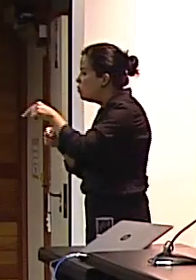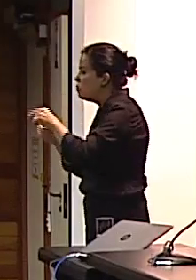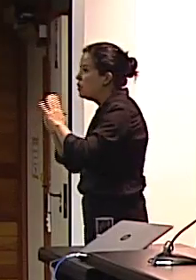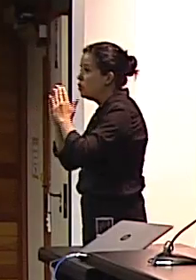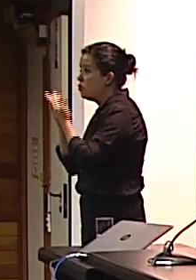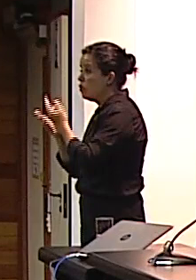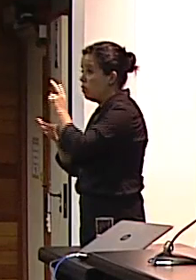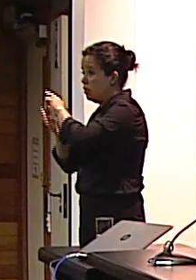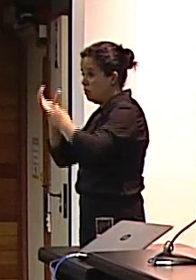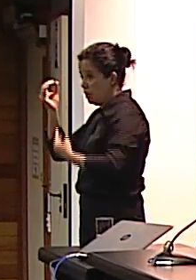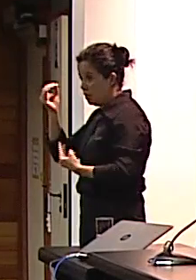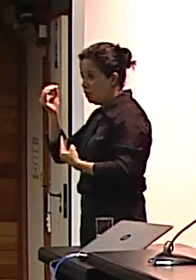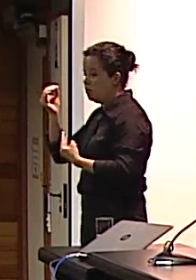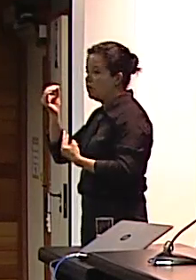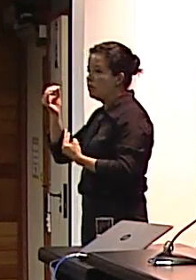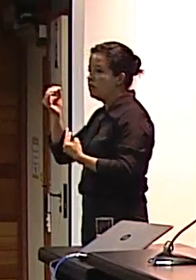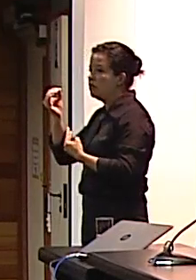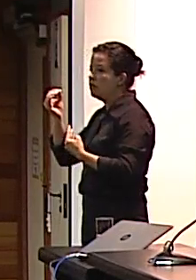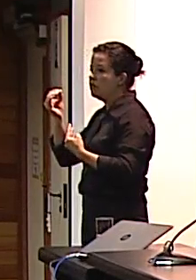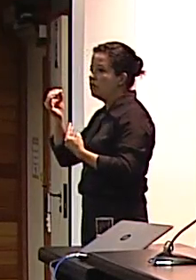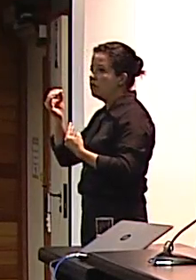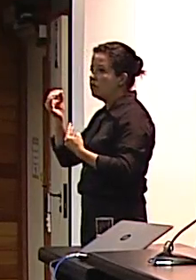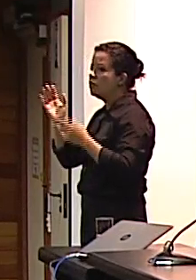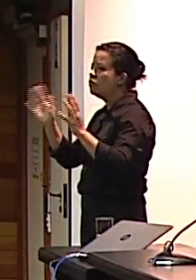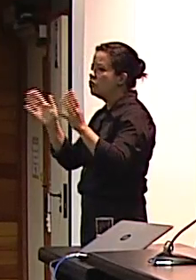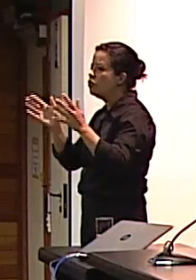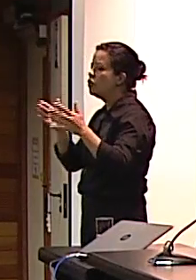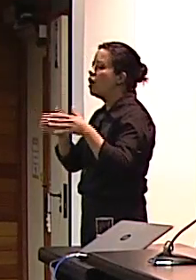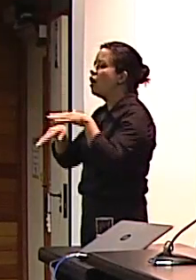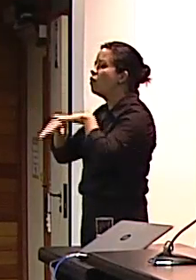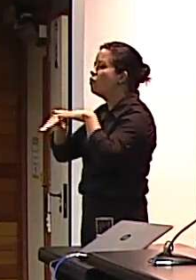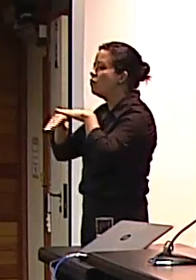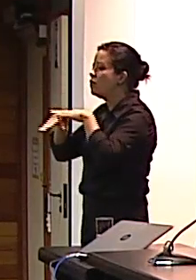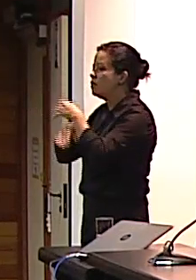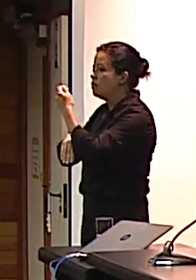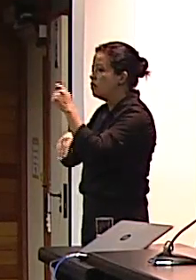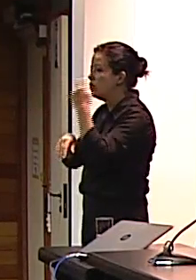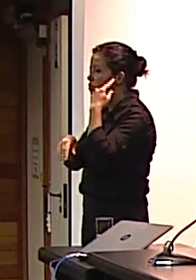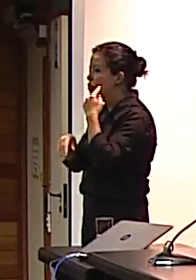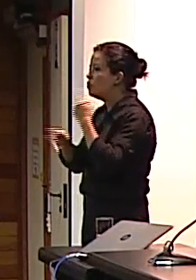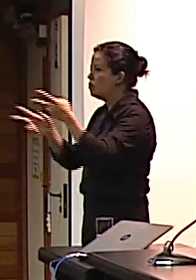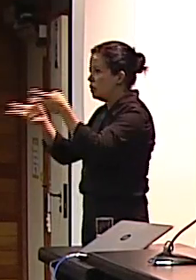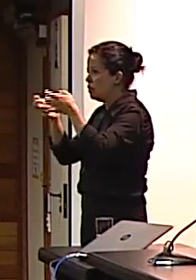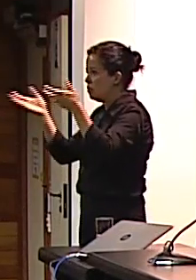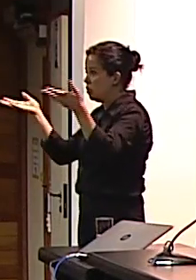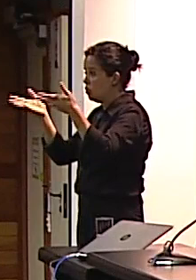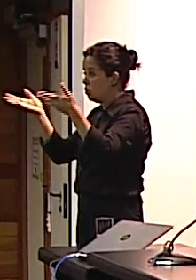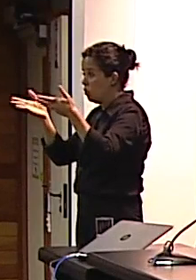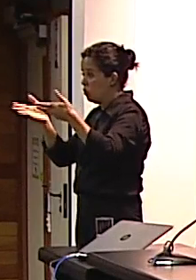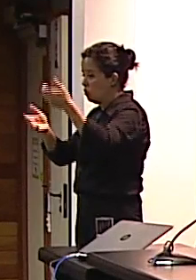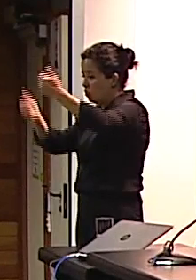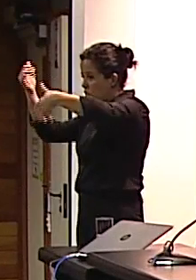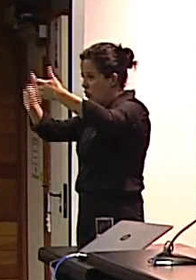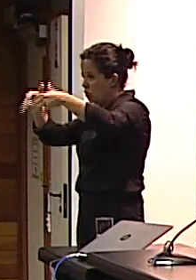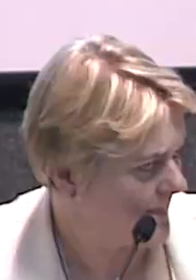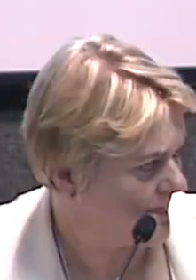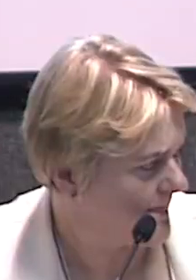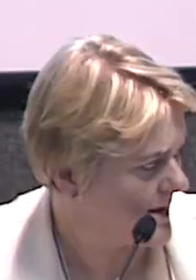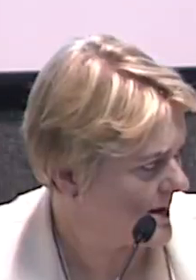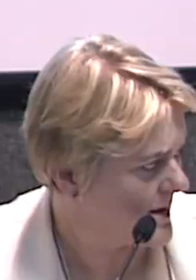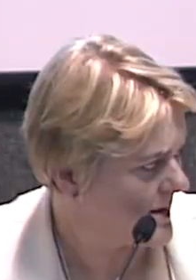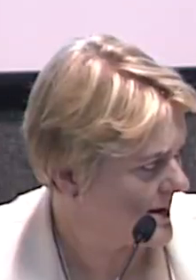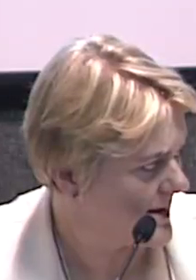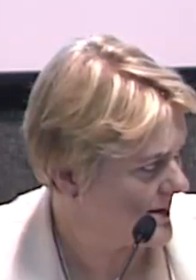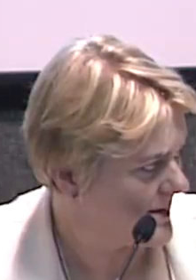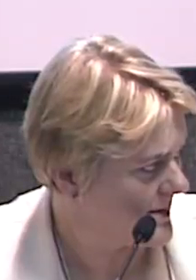gostaria de, pelo que eu já venho conversando com a Associação dos Surdos e também que eu percebi hoje aqui também nessa audiência pública, seria importante